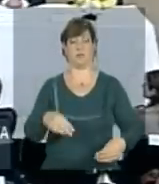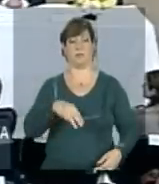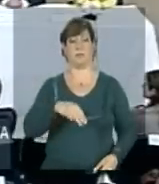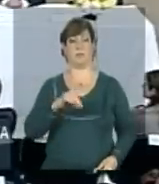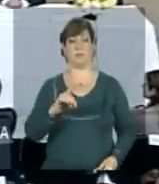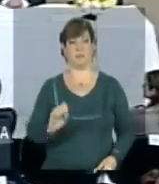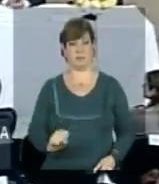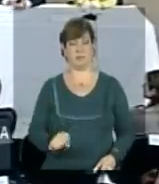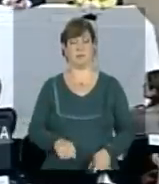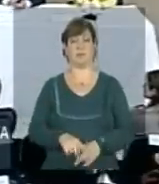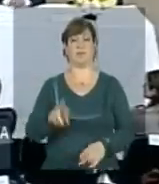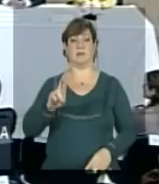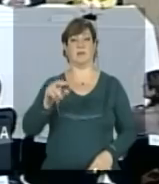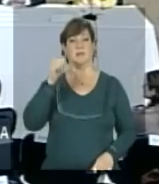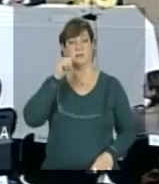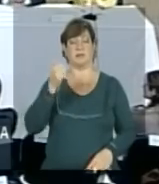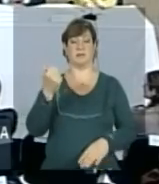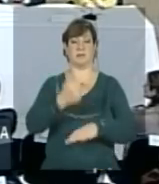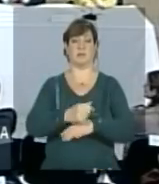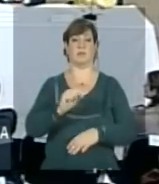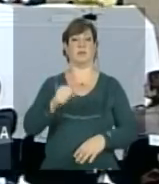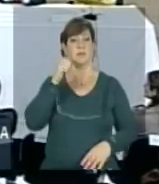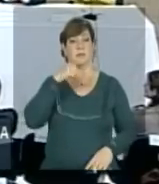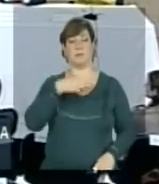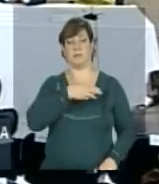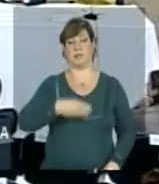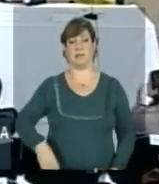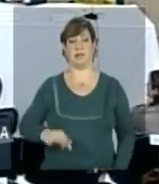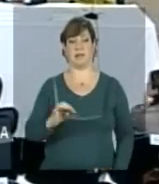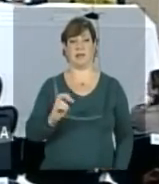Fome, representando a ministra Tereza Campelo.